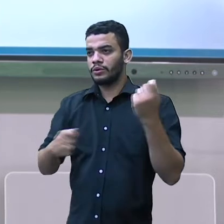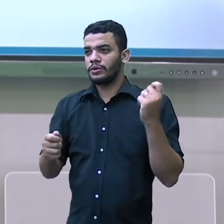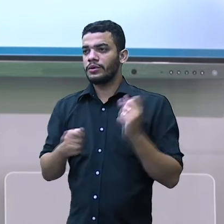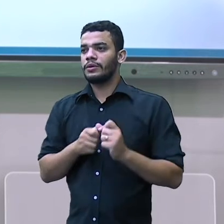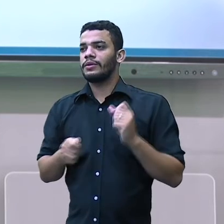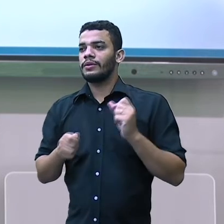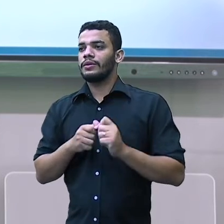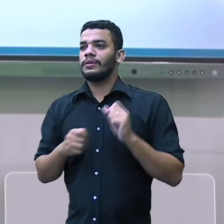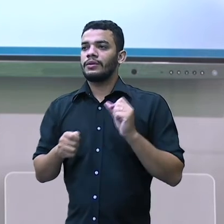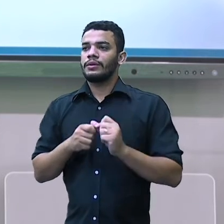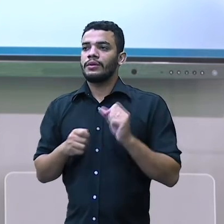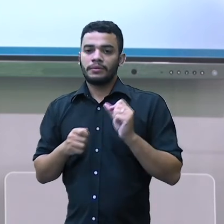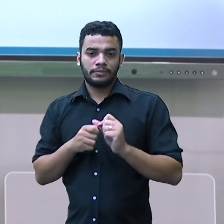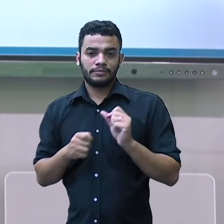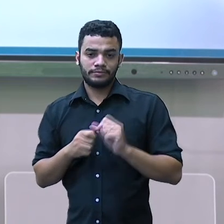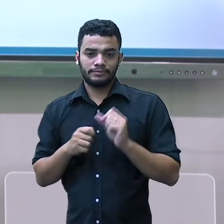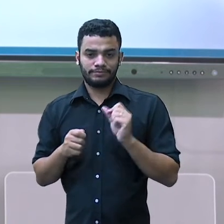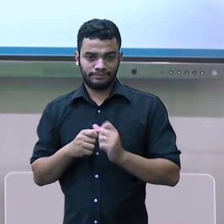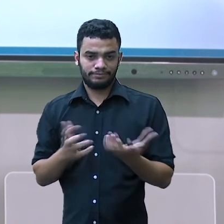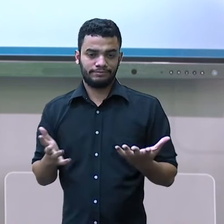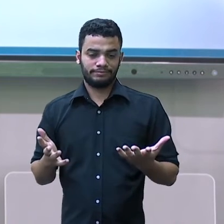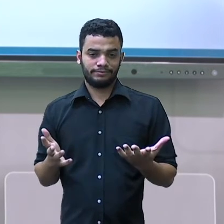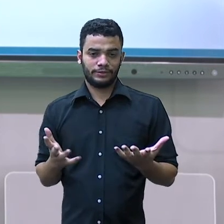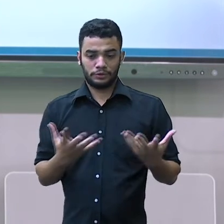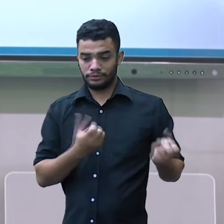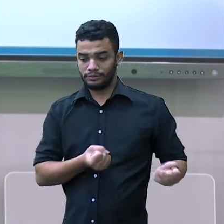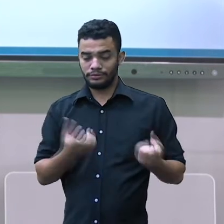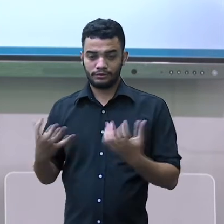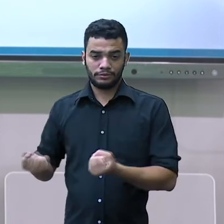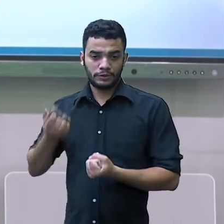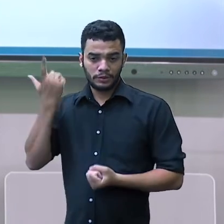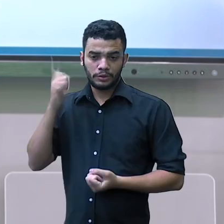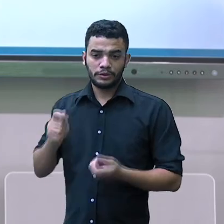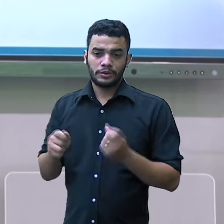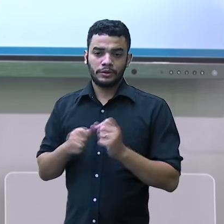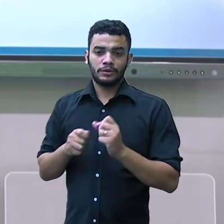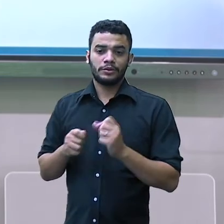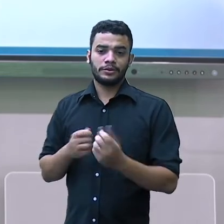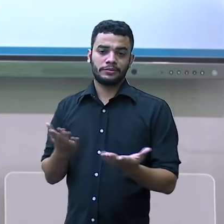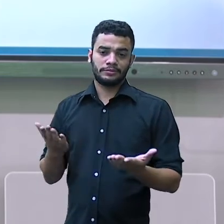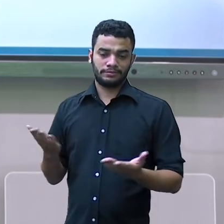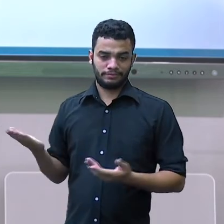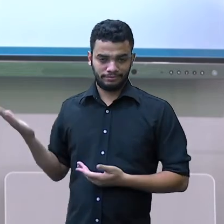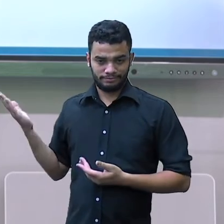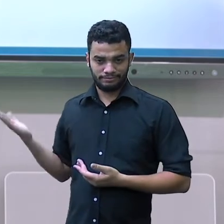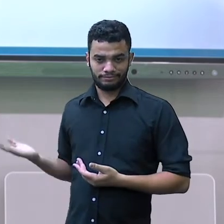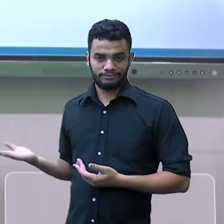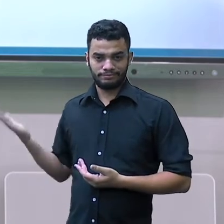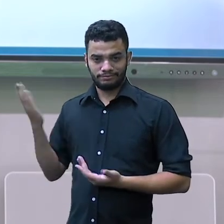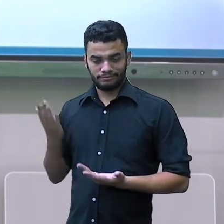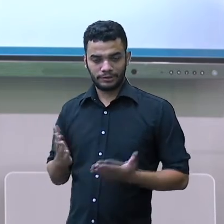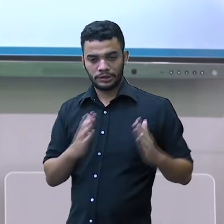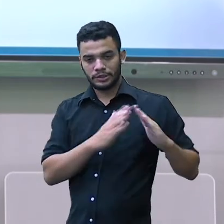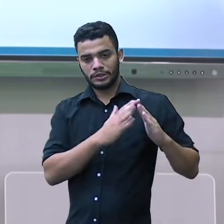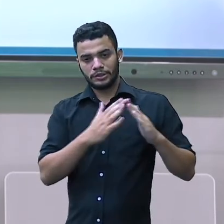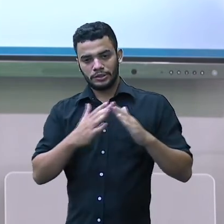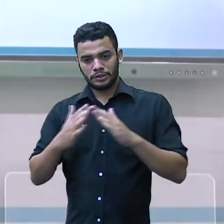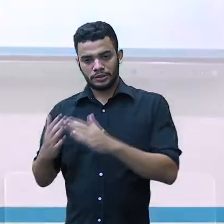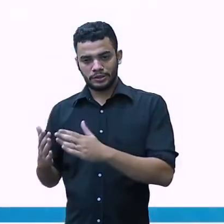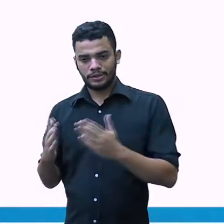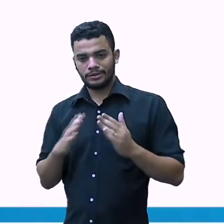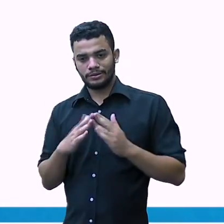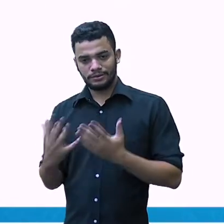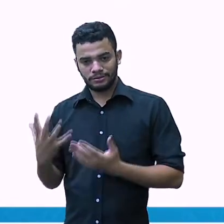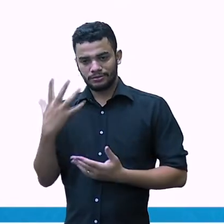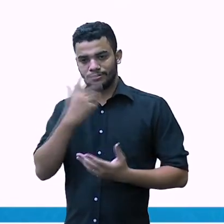tintas, né, como doação, e fizeram essa obra de arte magnífica. Quando você olha agora para a periferia, olha, observa